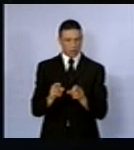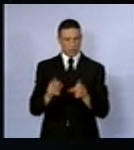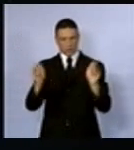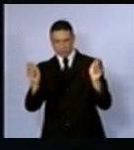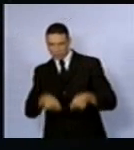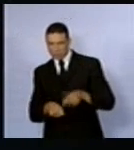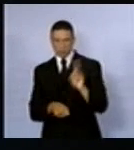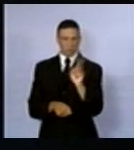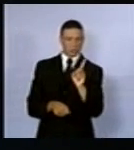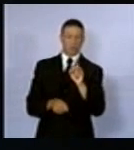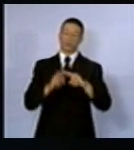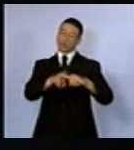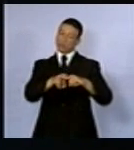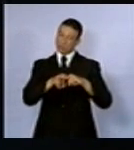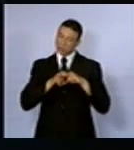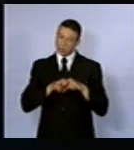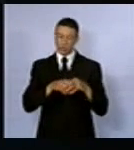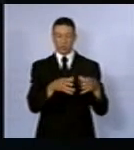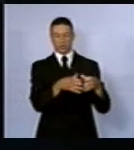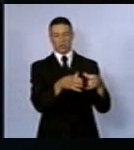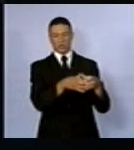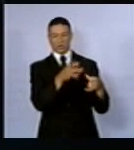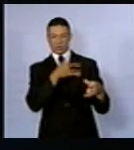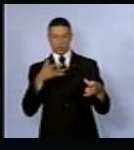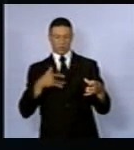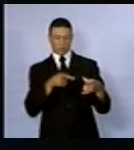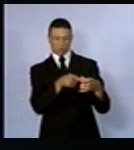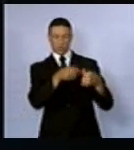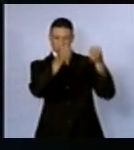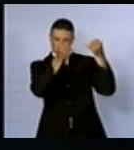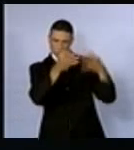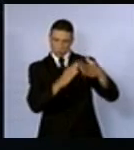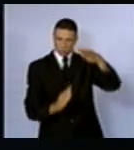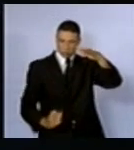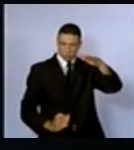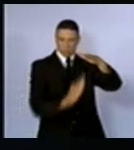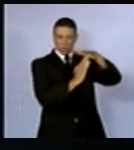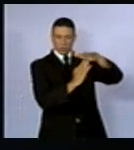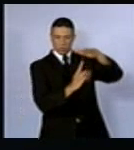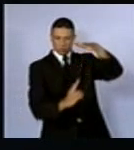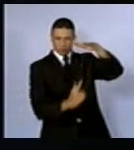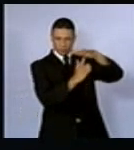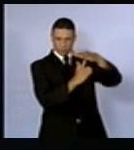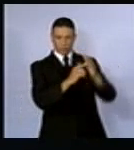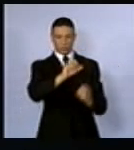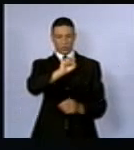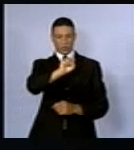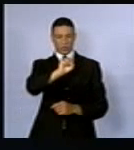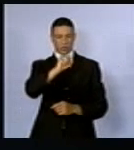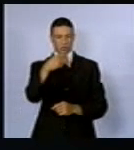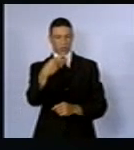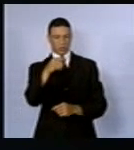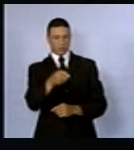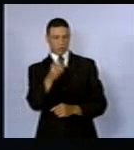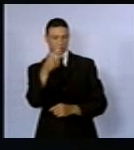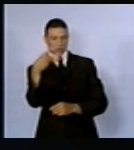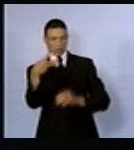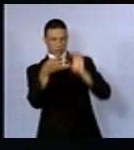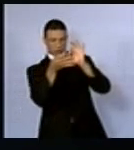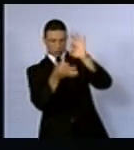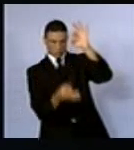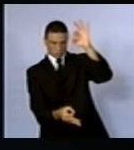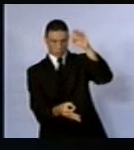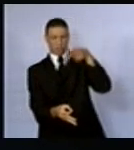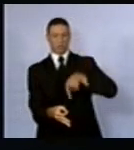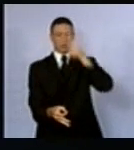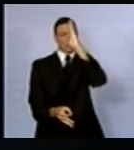Por isso, a Organização Mundial de Saúde definiu, olha, o limite seguro, 83,3, e a nossa legislação abraçou